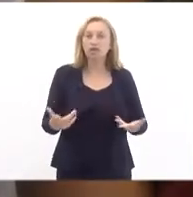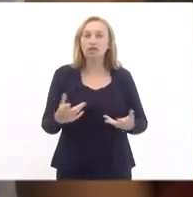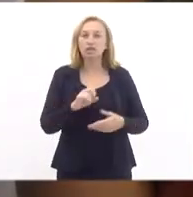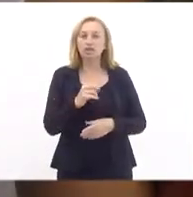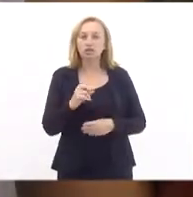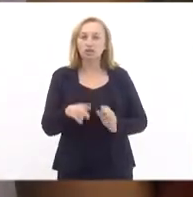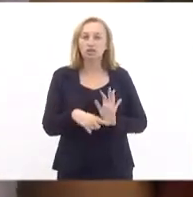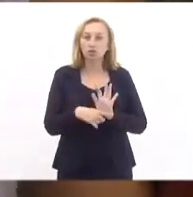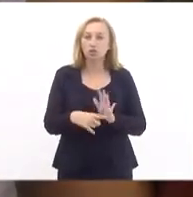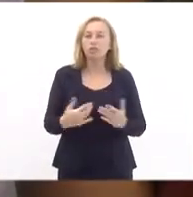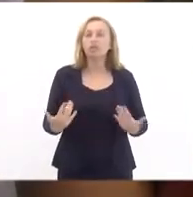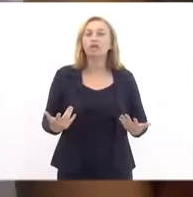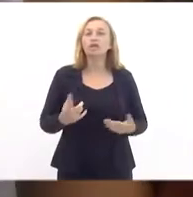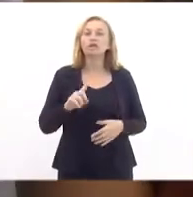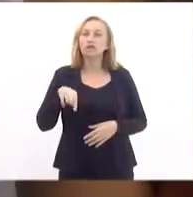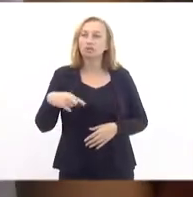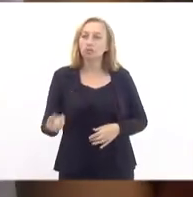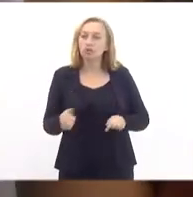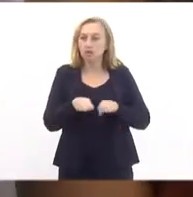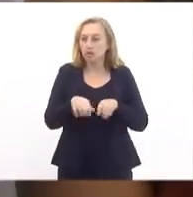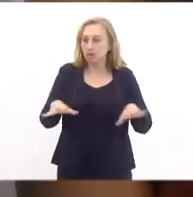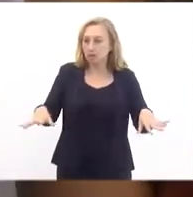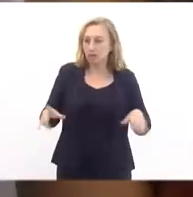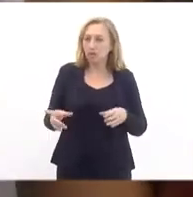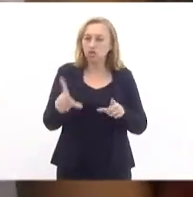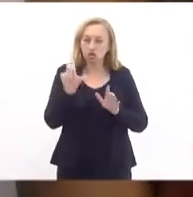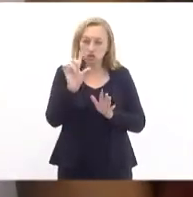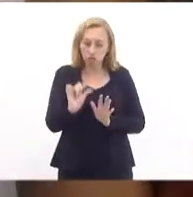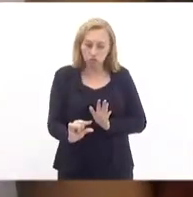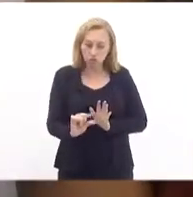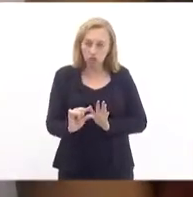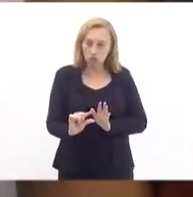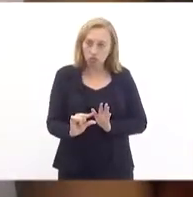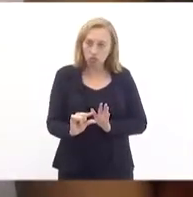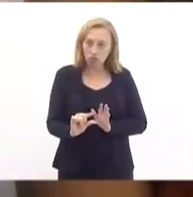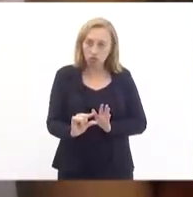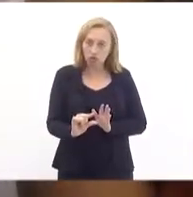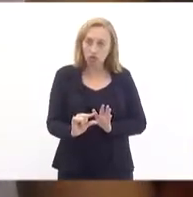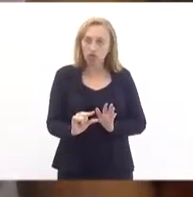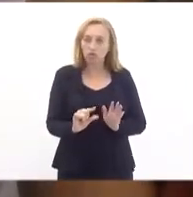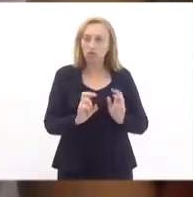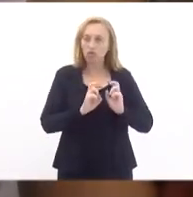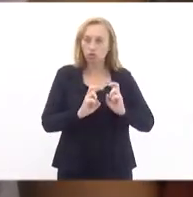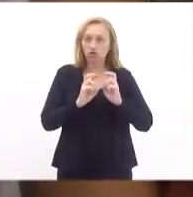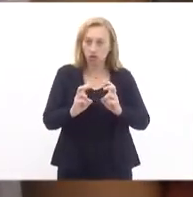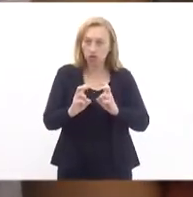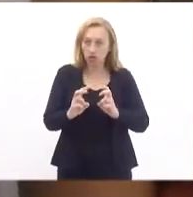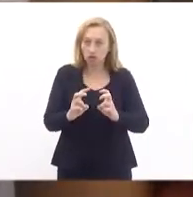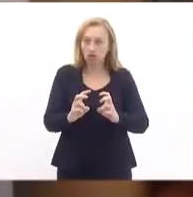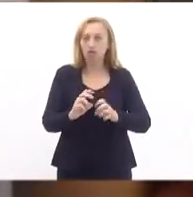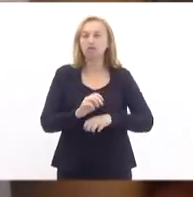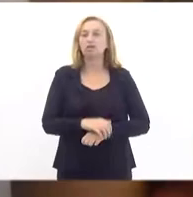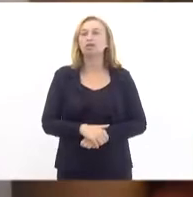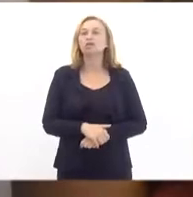verificou. Logo em seguida entra a pandemia, reduz a oferta de todo o sistema de transporte, não só o